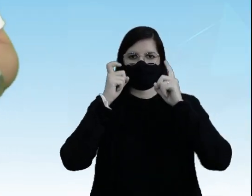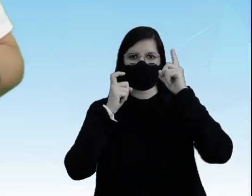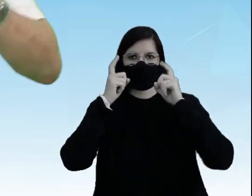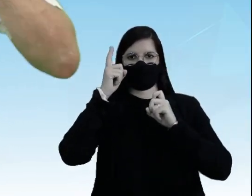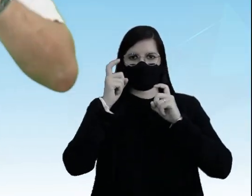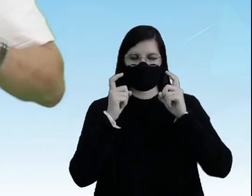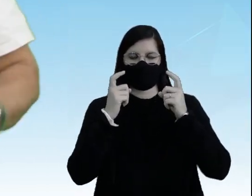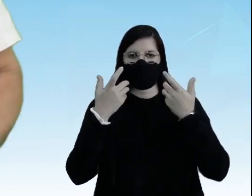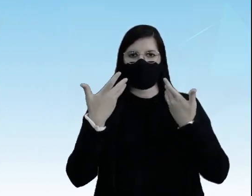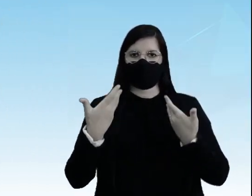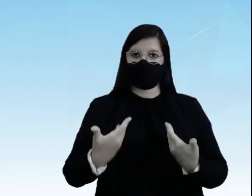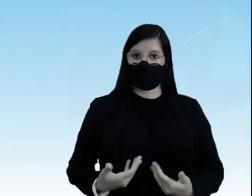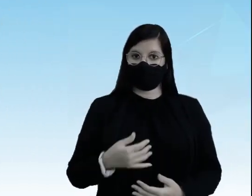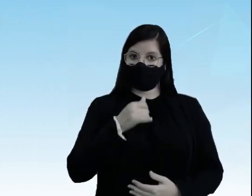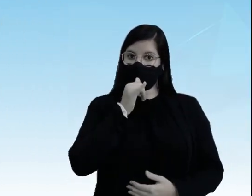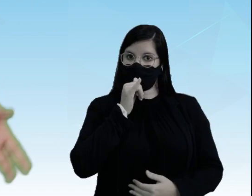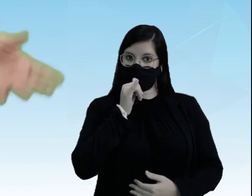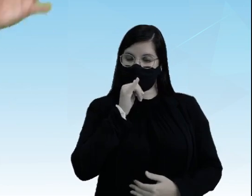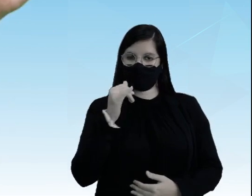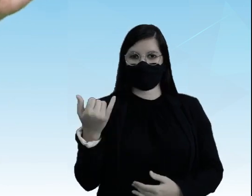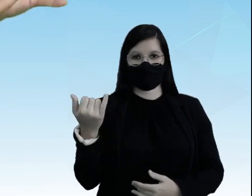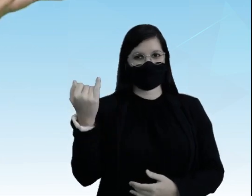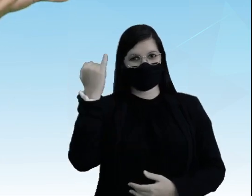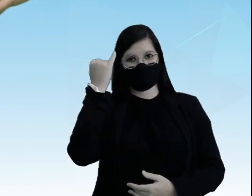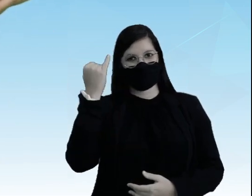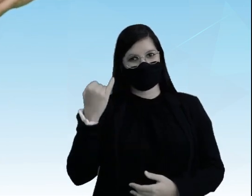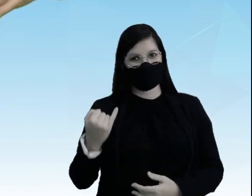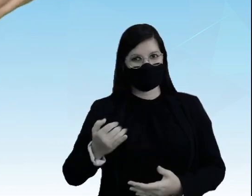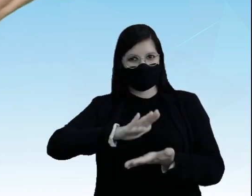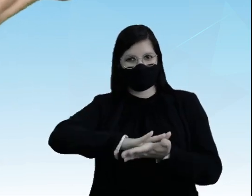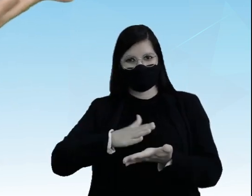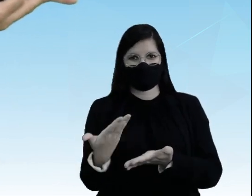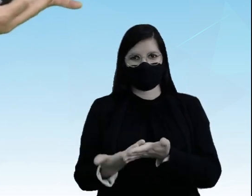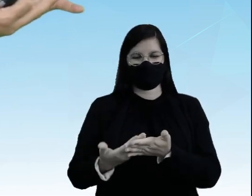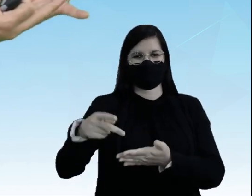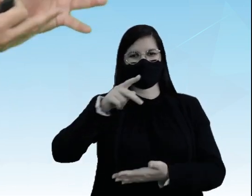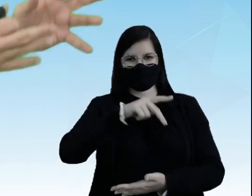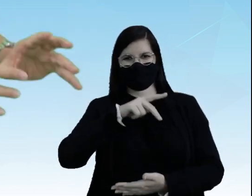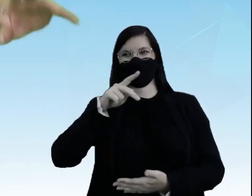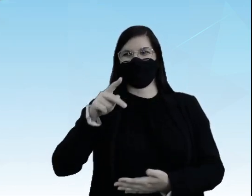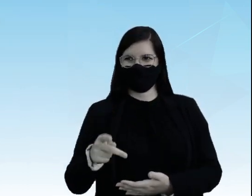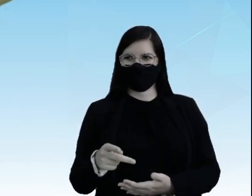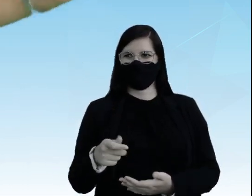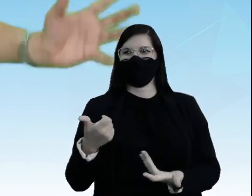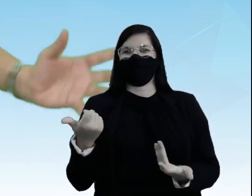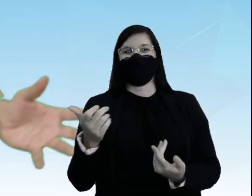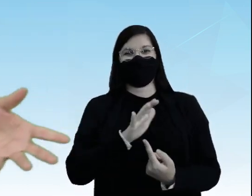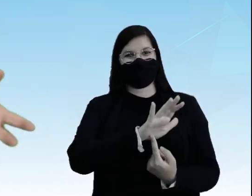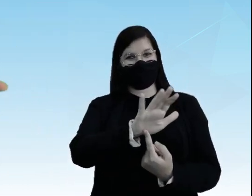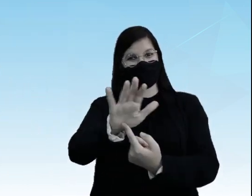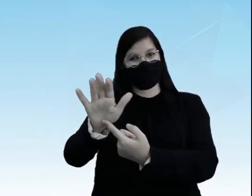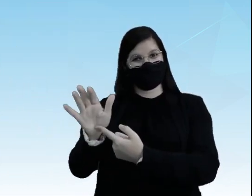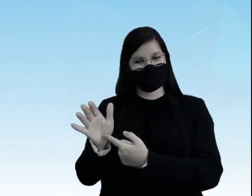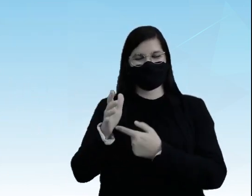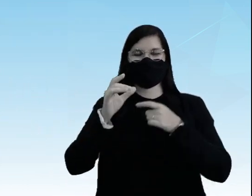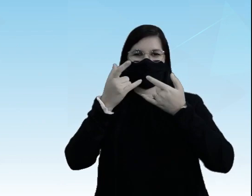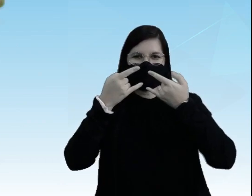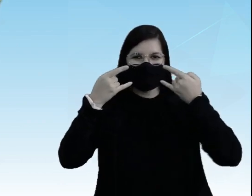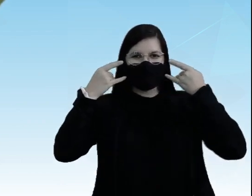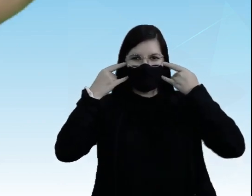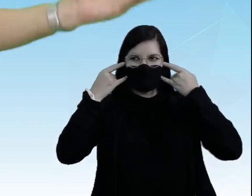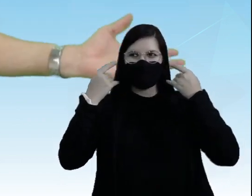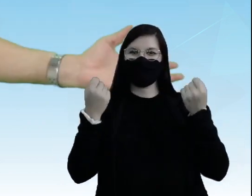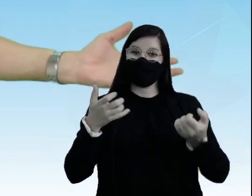a aparência. Por exemplo, aqui, a nossa professora aqui, Magna, né? Magna, mostra, mesmo com máscara, ela pode